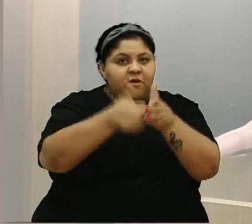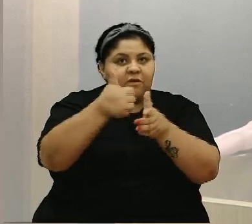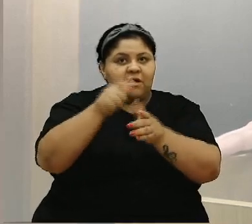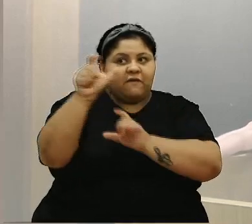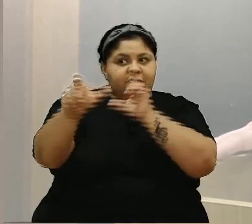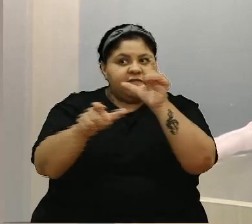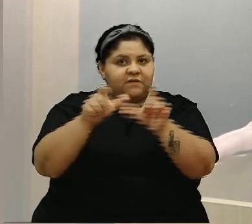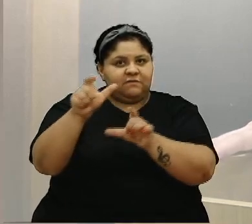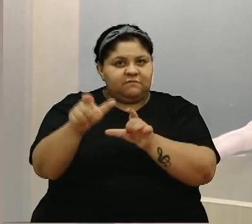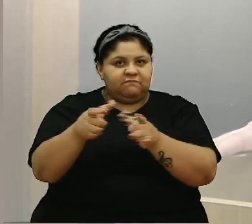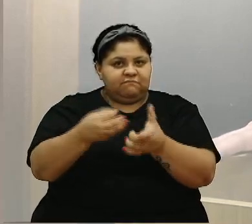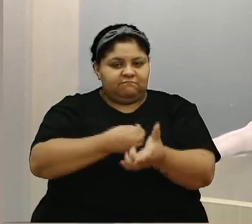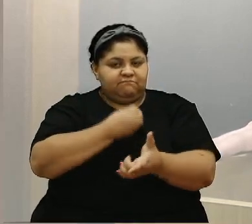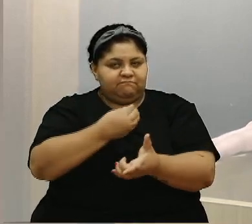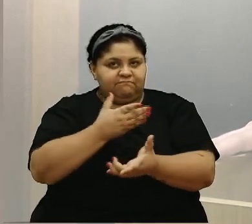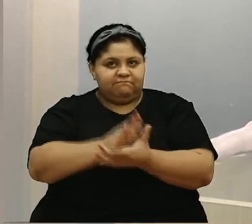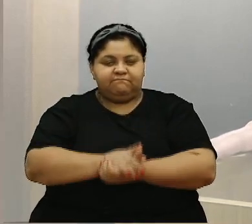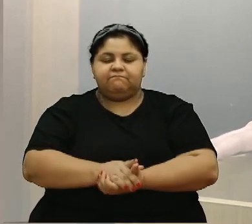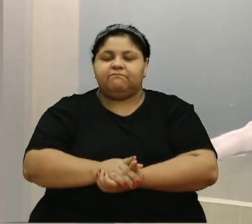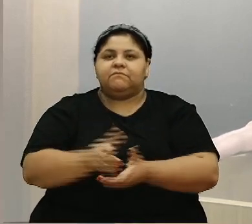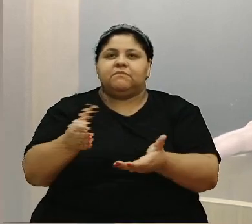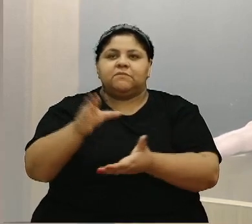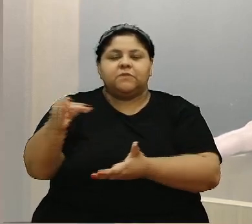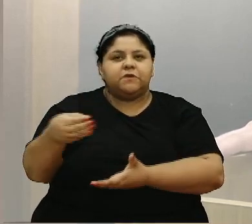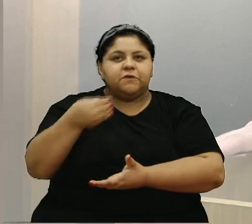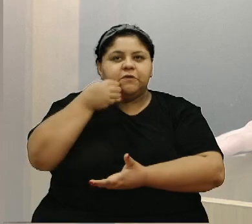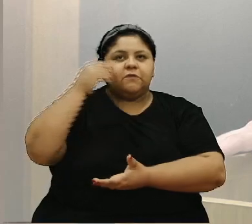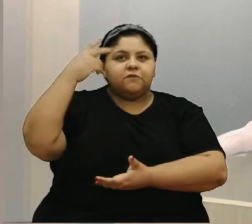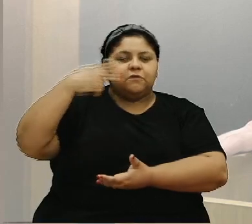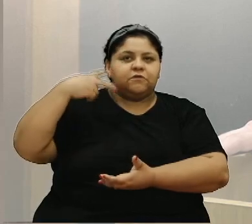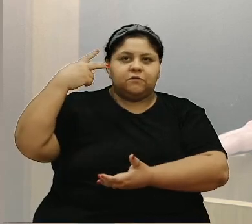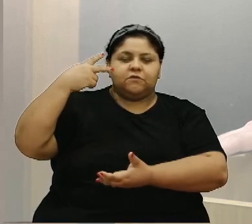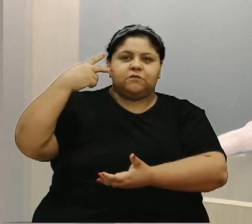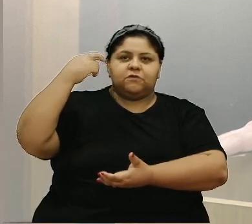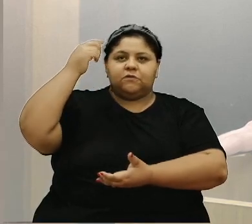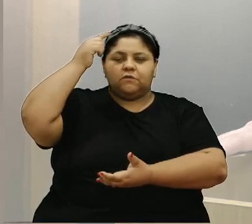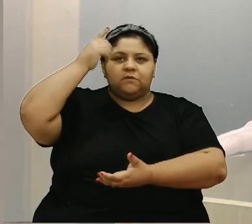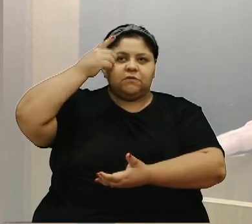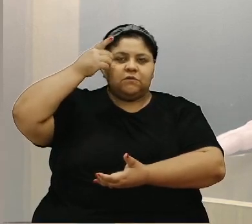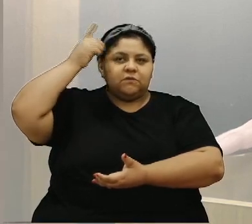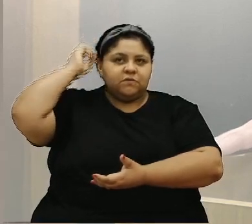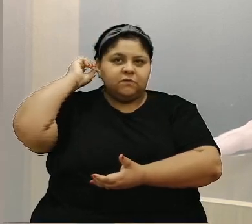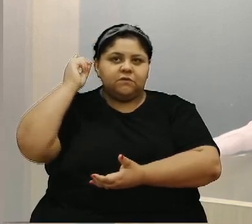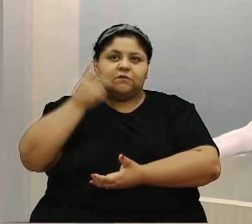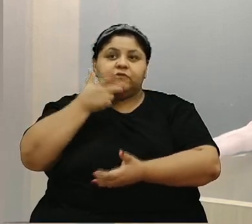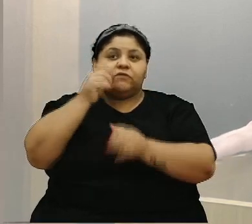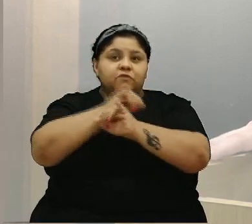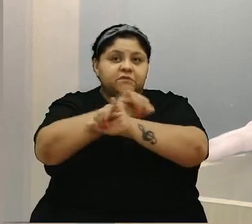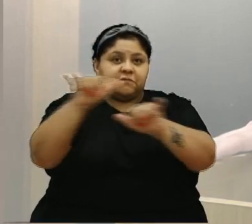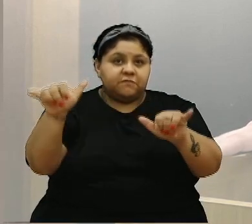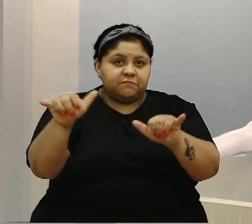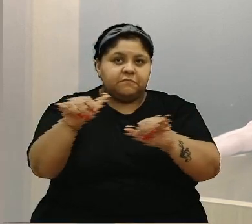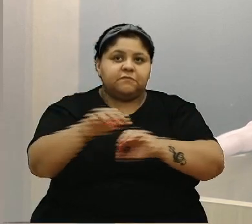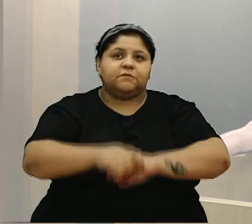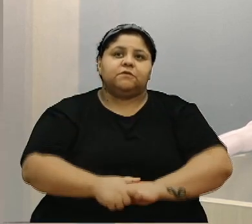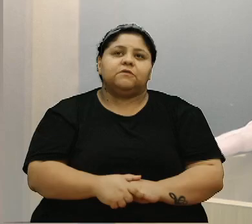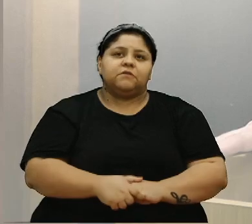Caxias. Eu quero pegar o gancho do vereador Gil, que ele falou sobre a campanha, tá, vereador